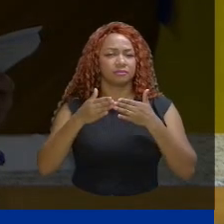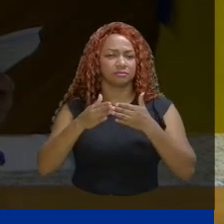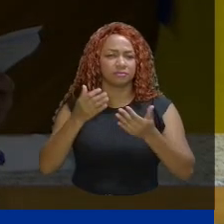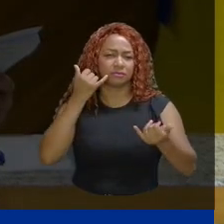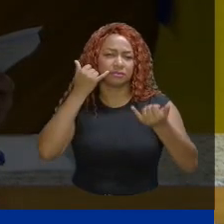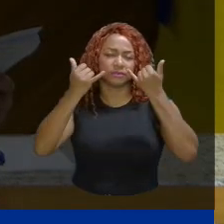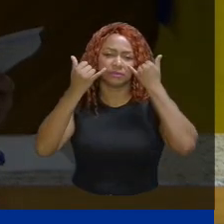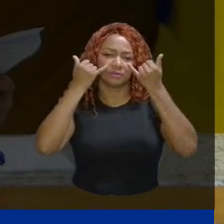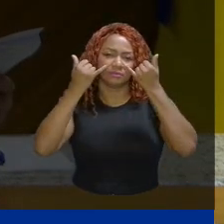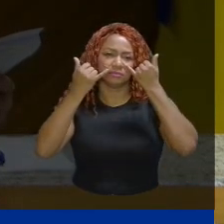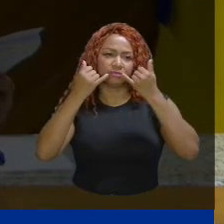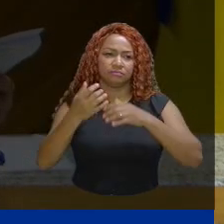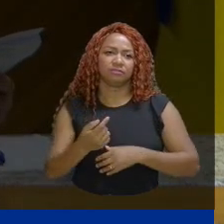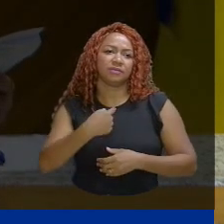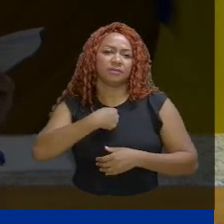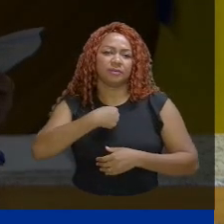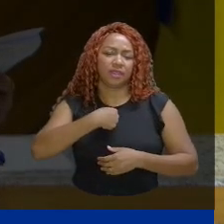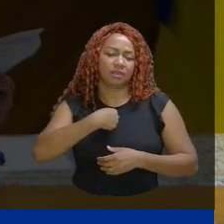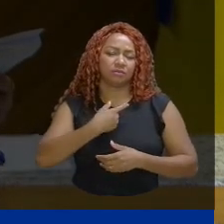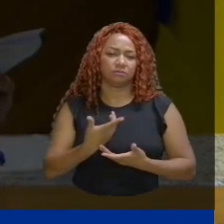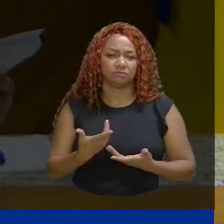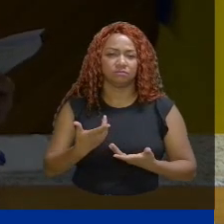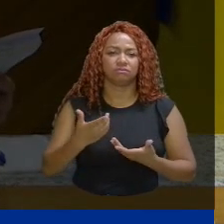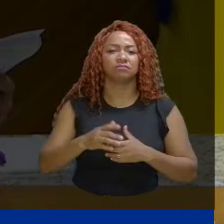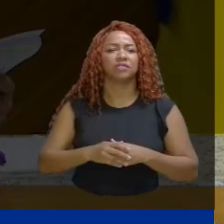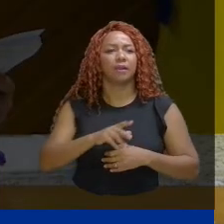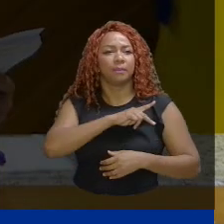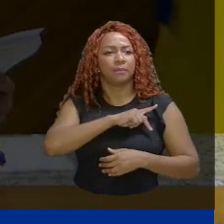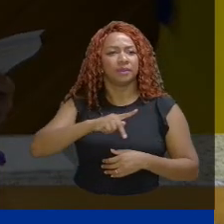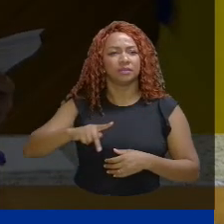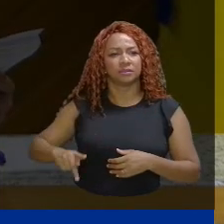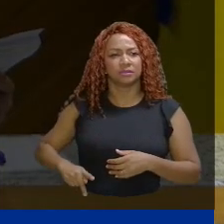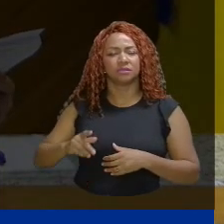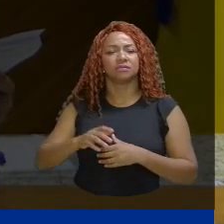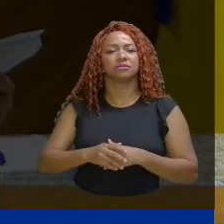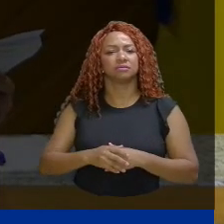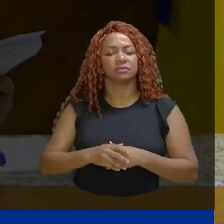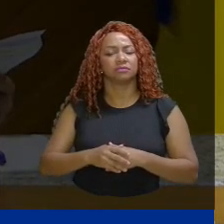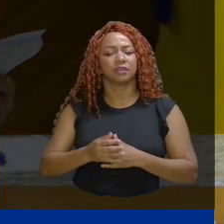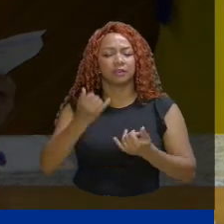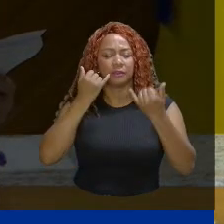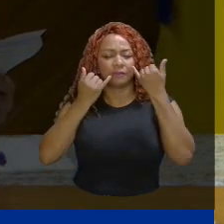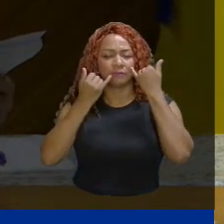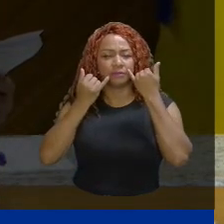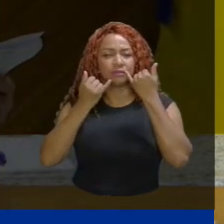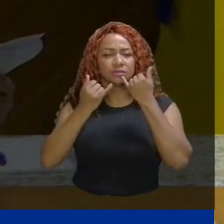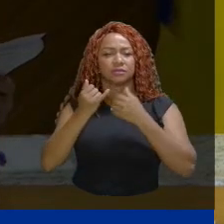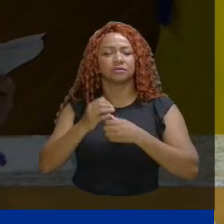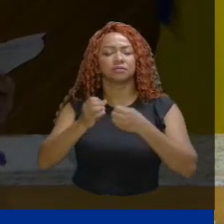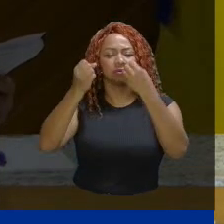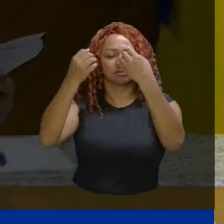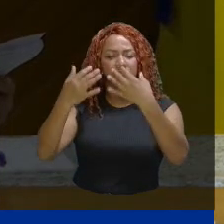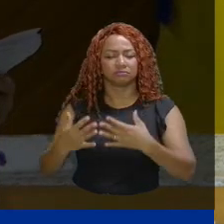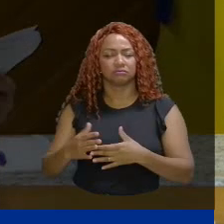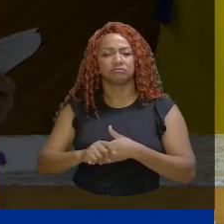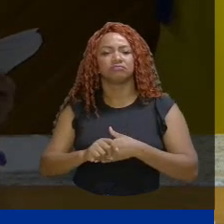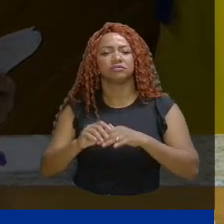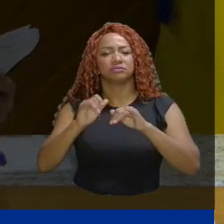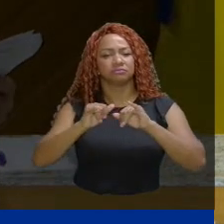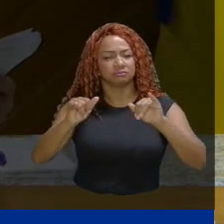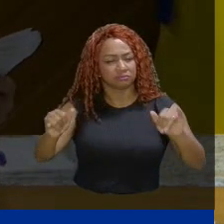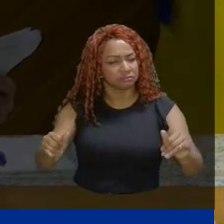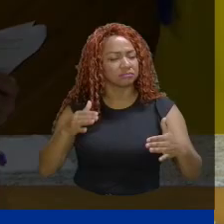solicitadas informações e eu, na condição de presidente, que as prestei. E ali eu declarei meu impedimento,